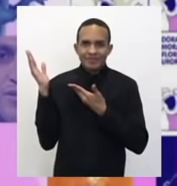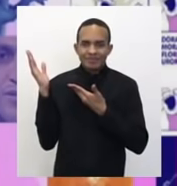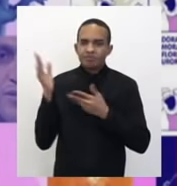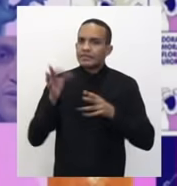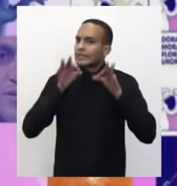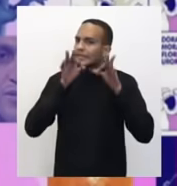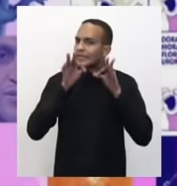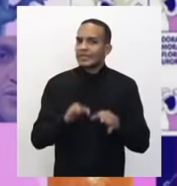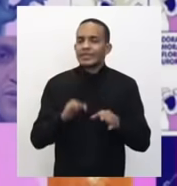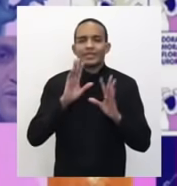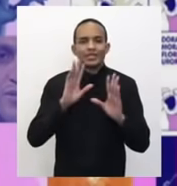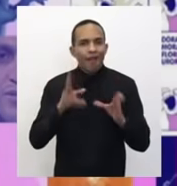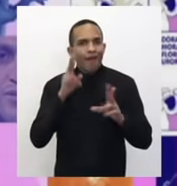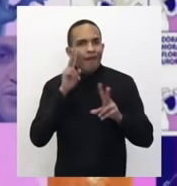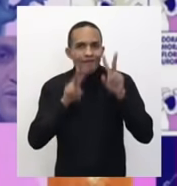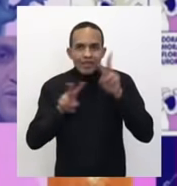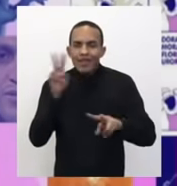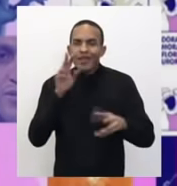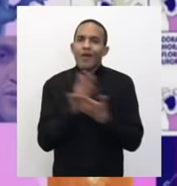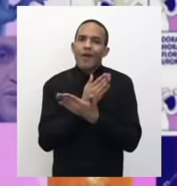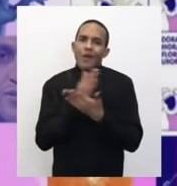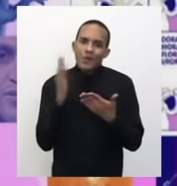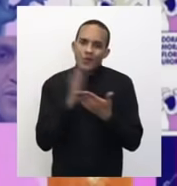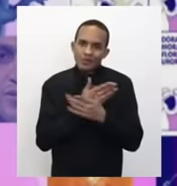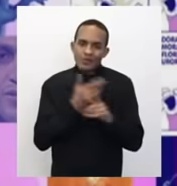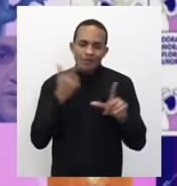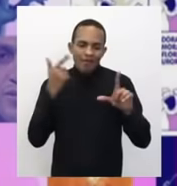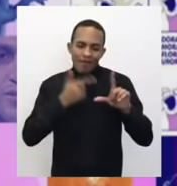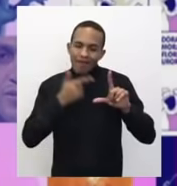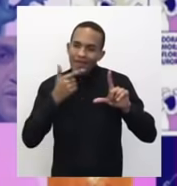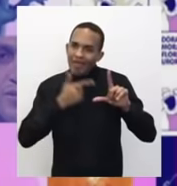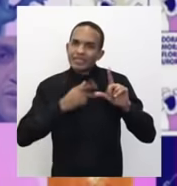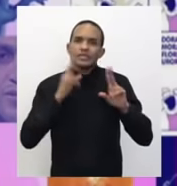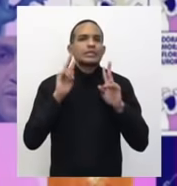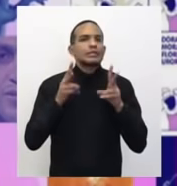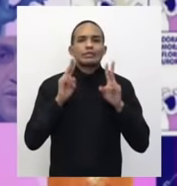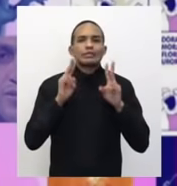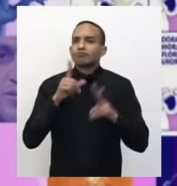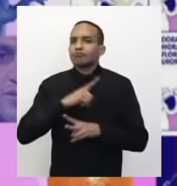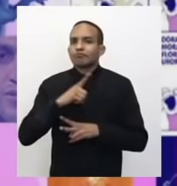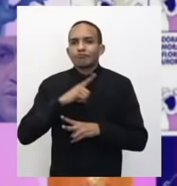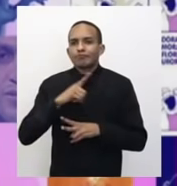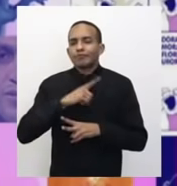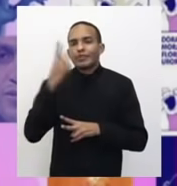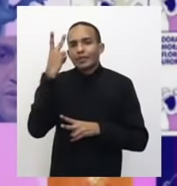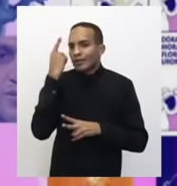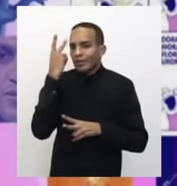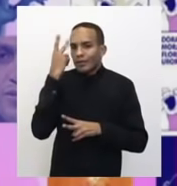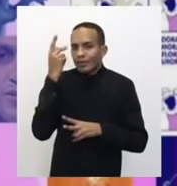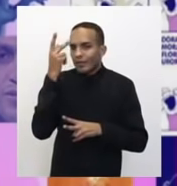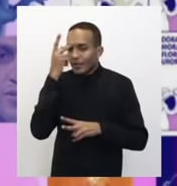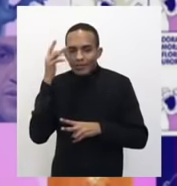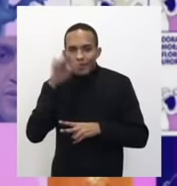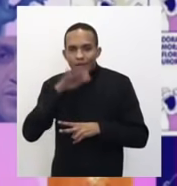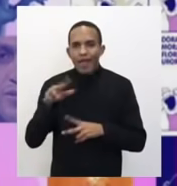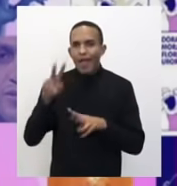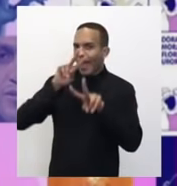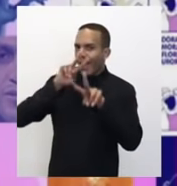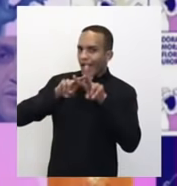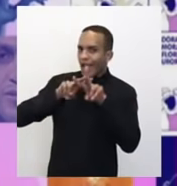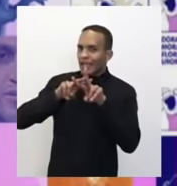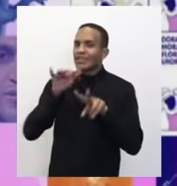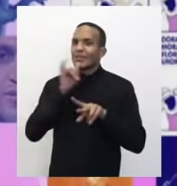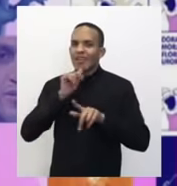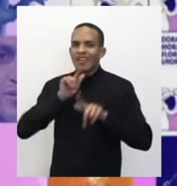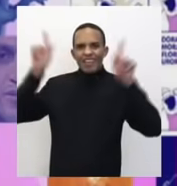certeza vocês já viram alguns desses aí, que sempre aparecem. Normalmente sextou, ó, hashtag